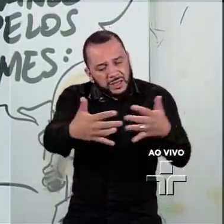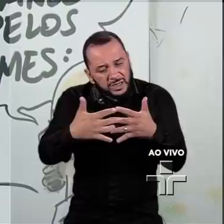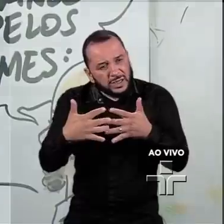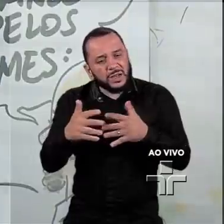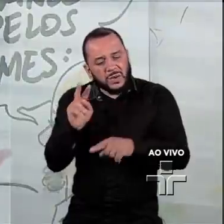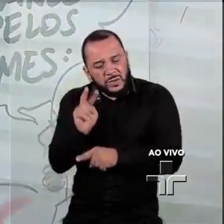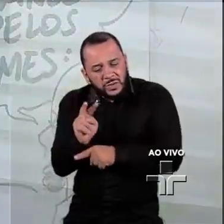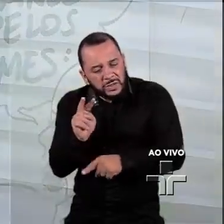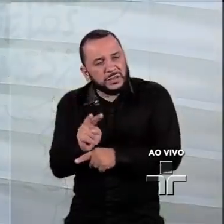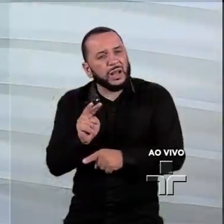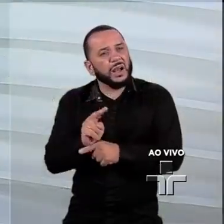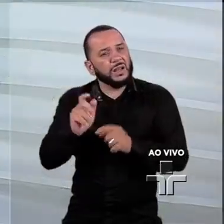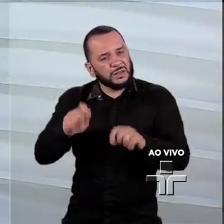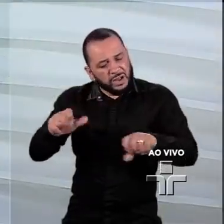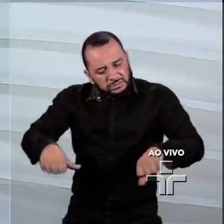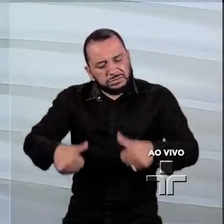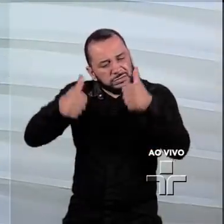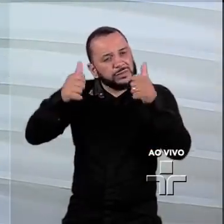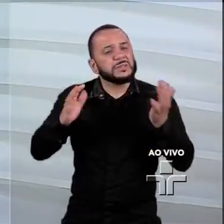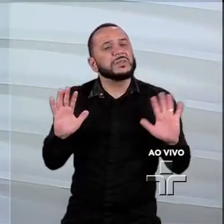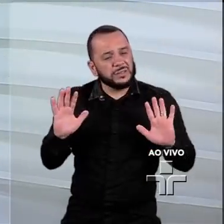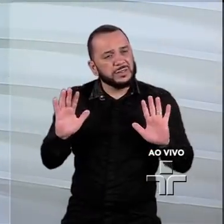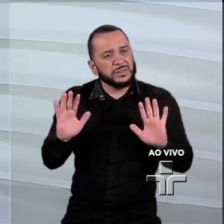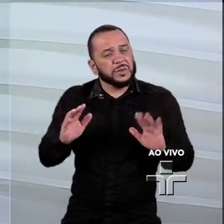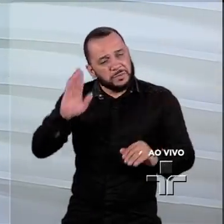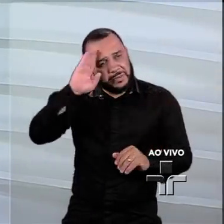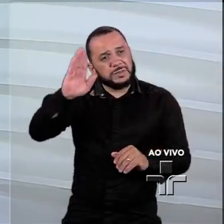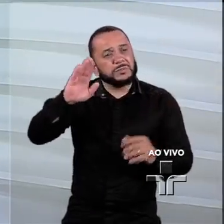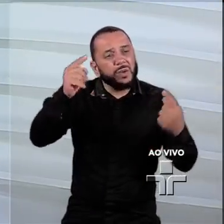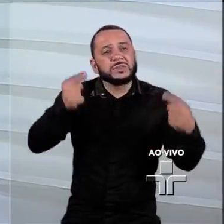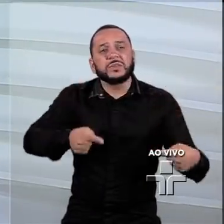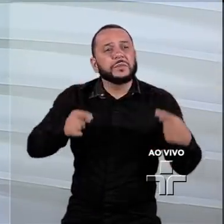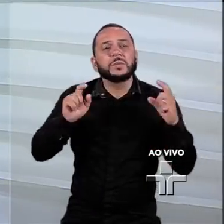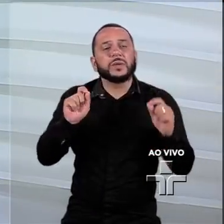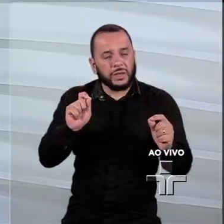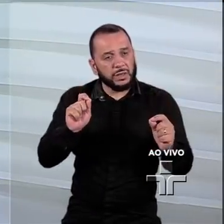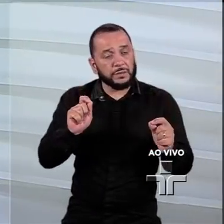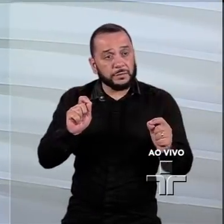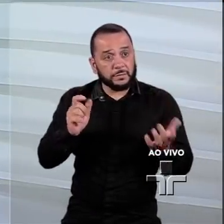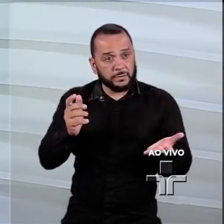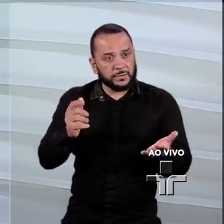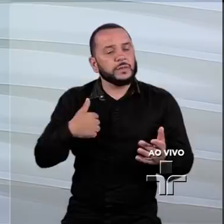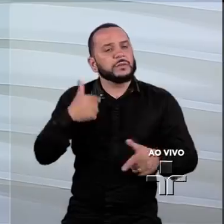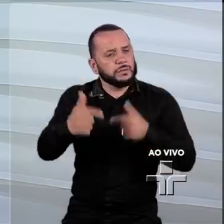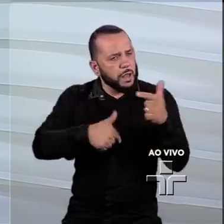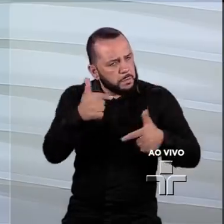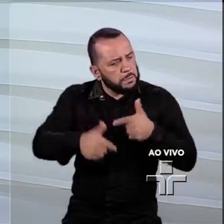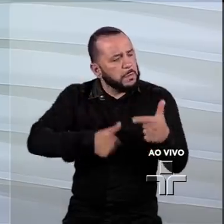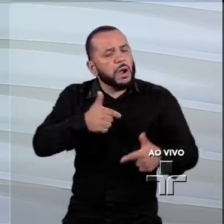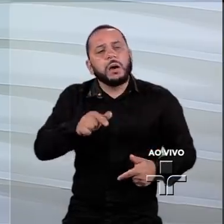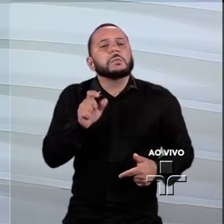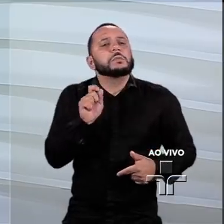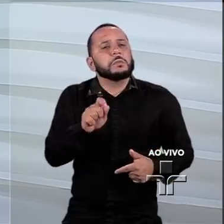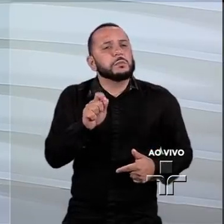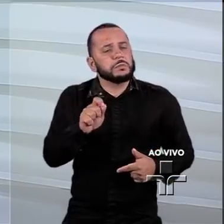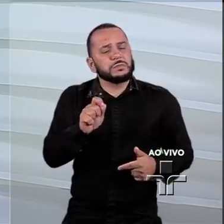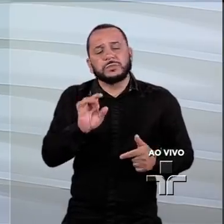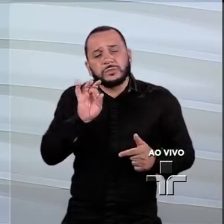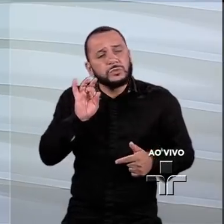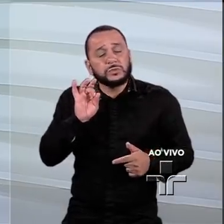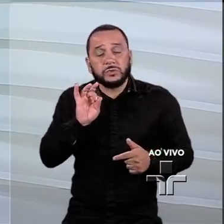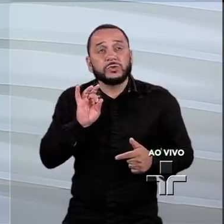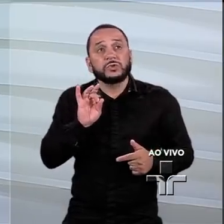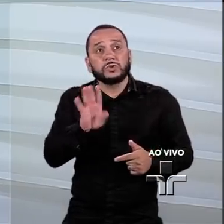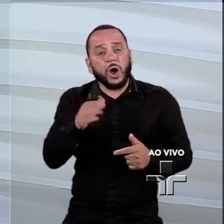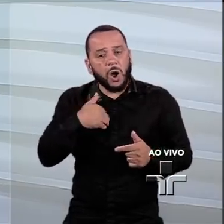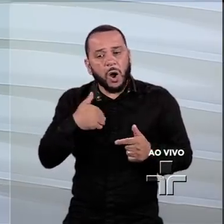abrigar e dar uma porta de saída. Eu acho que o principal desafio é fazer com que esse trabalho não seja exclusivo, como é